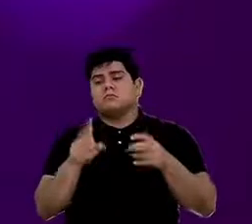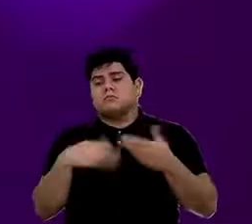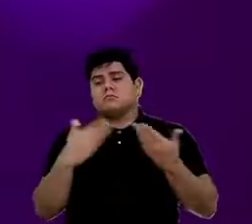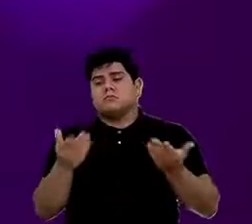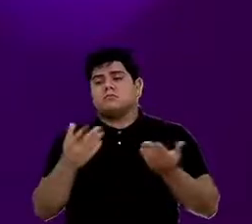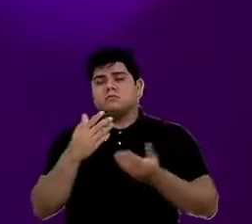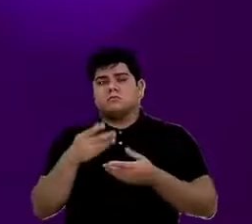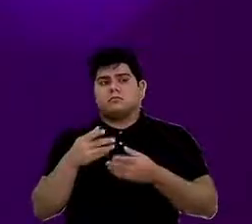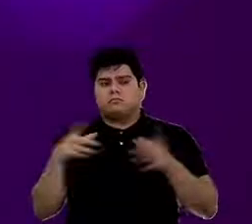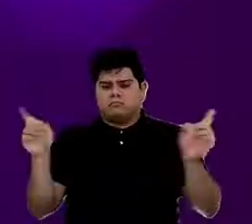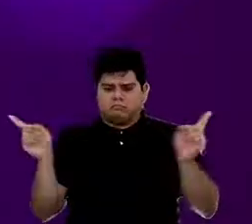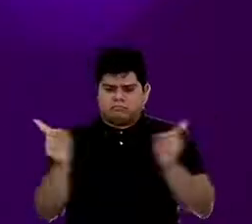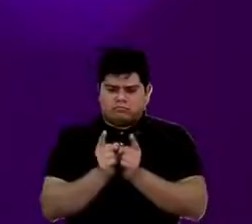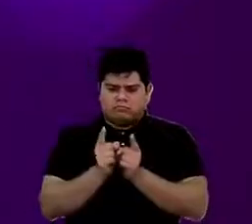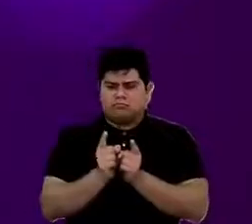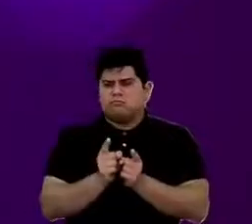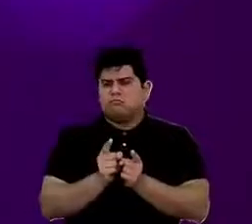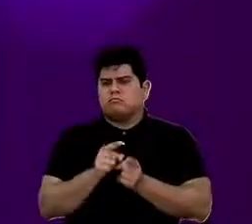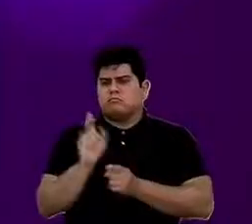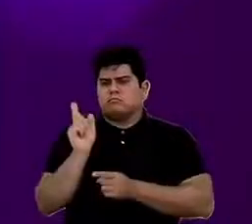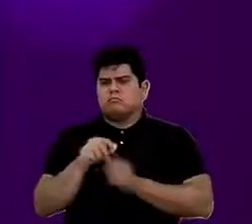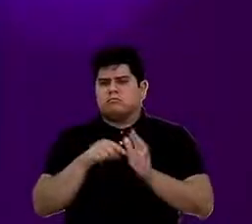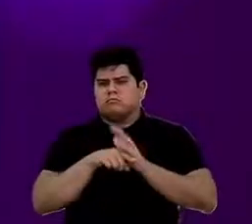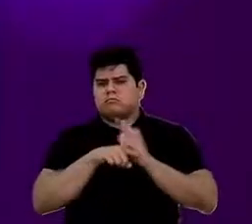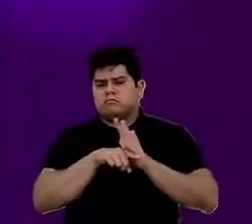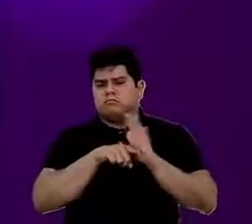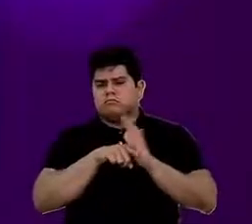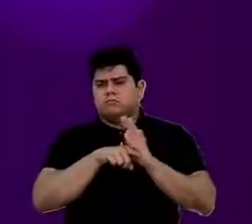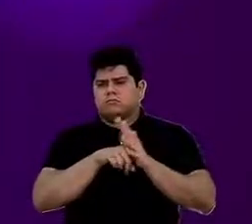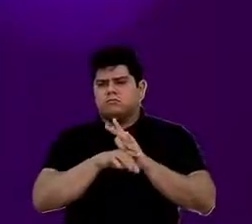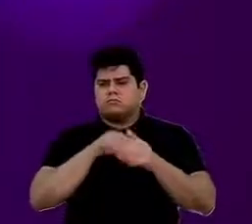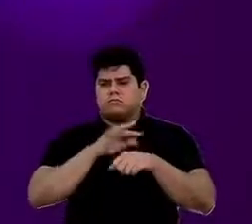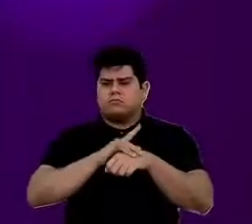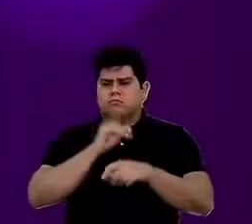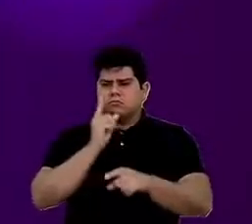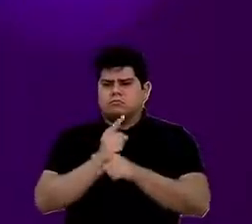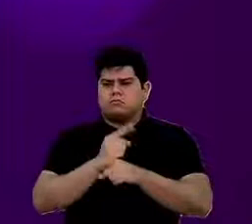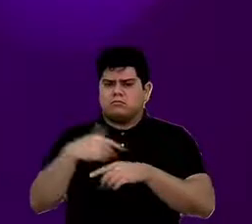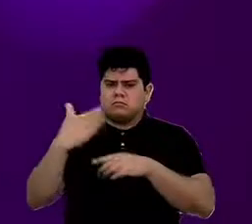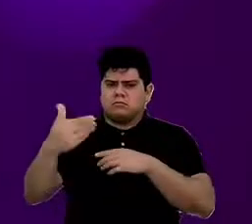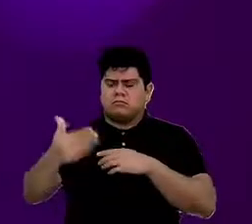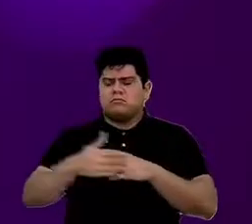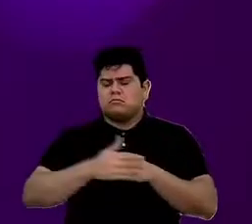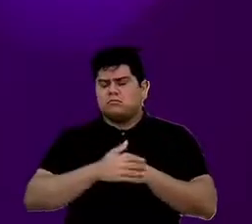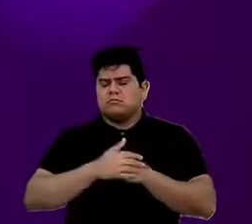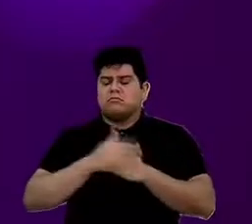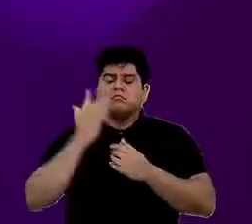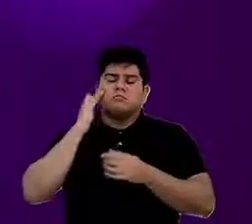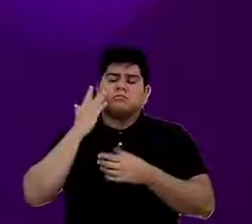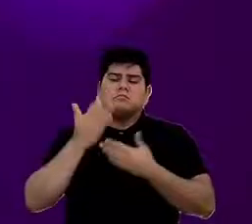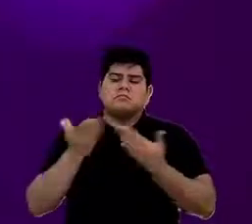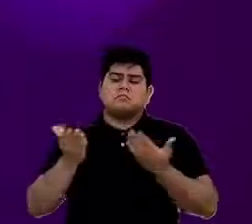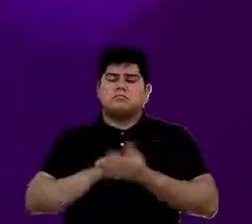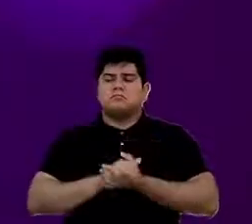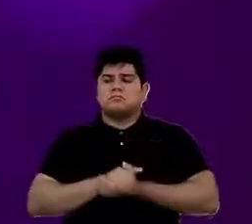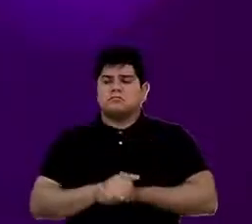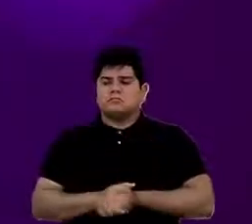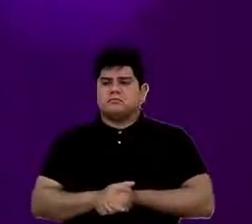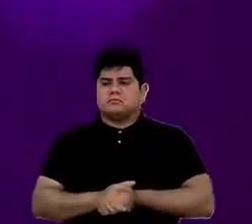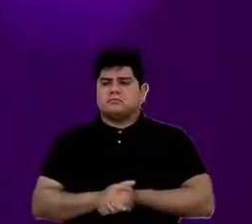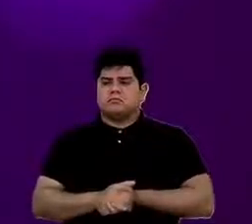gente encurtar aí a investigação diagnóstica e chegar mais à frente do diagnóstico. O que ele acha dessa investigação?